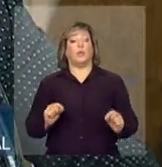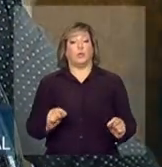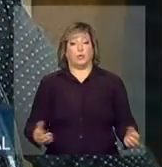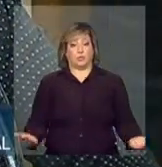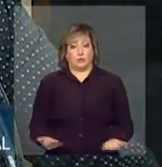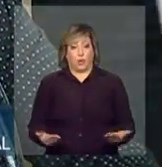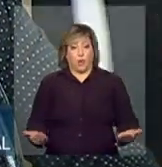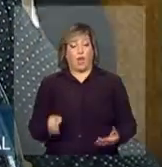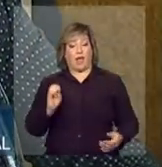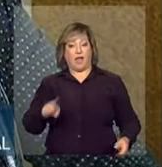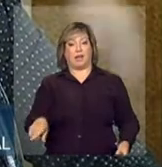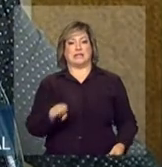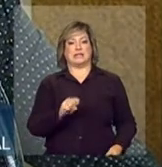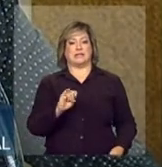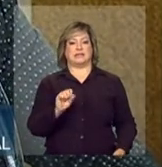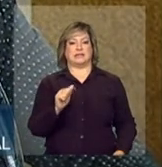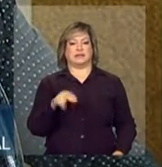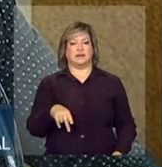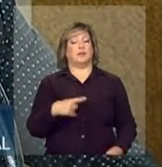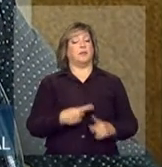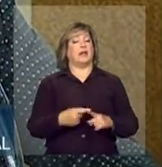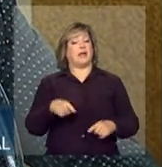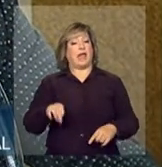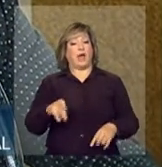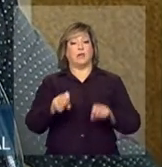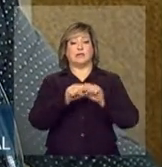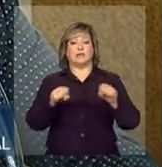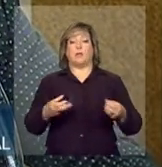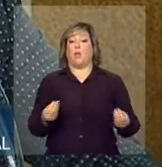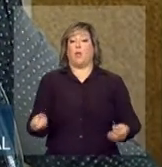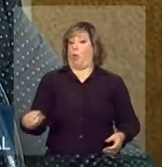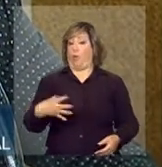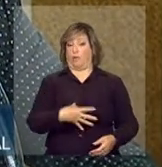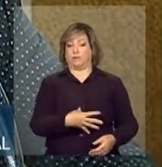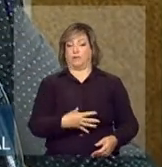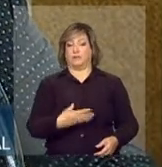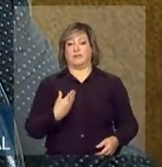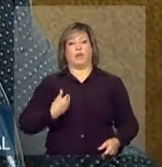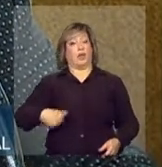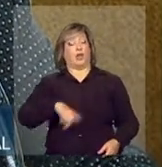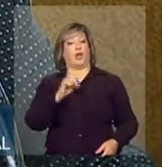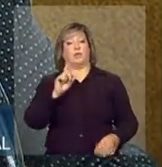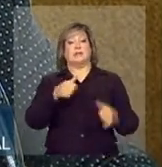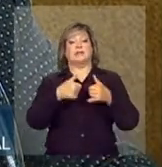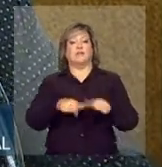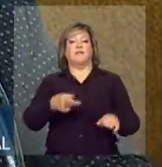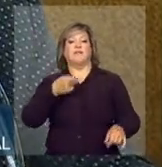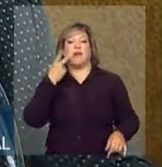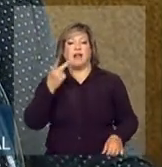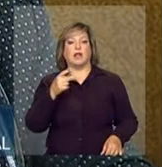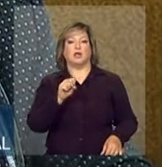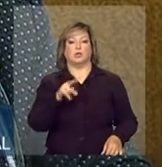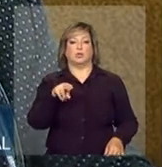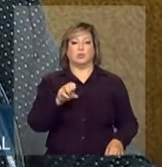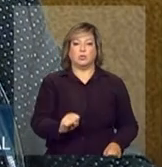hoje é o CISAM, porque nós estamos falando de um sistema muito novo, né? Nós não estamos falando do SUS, que está constituído e